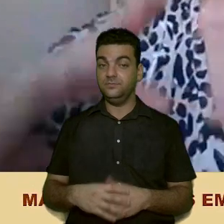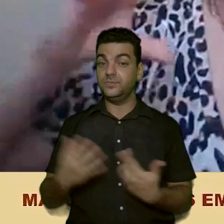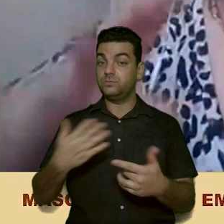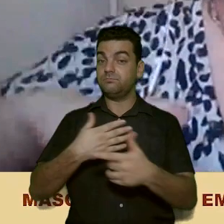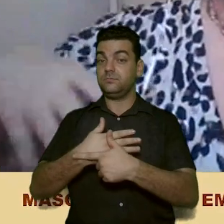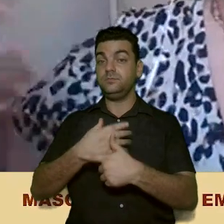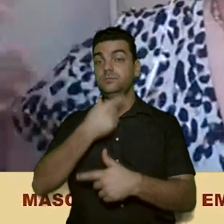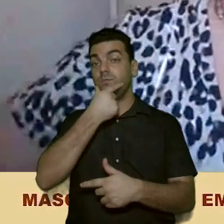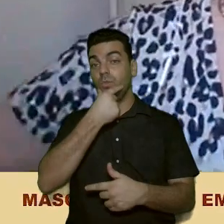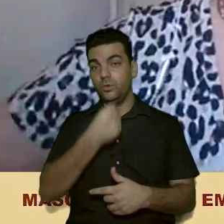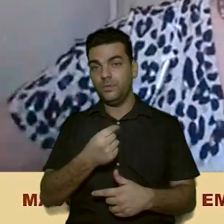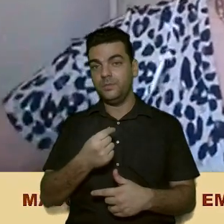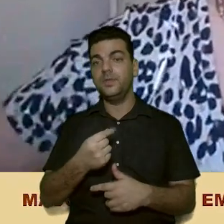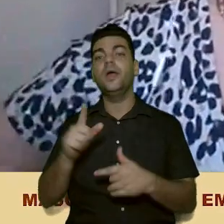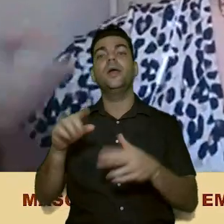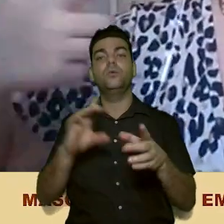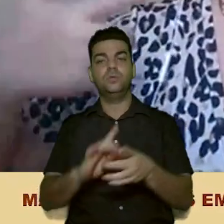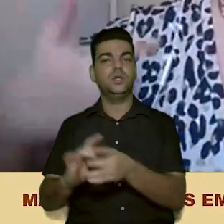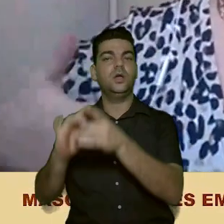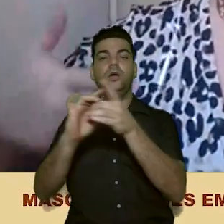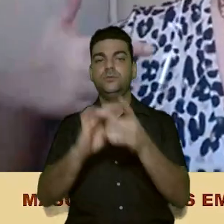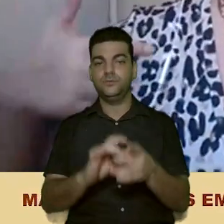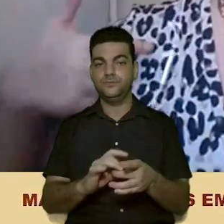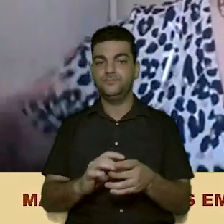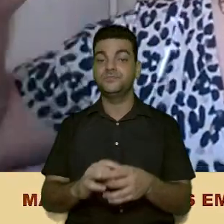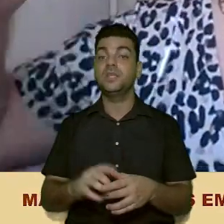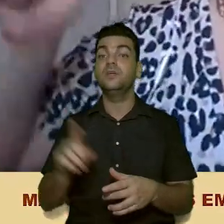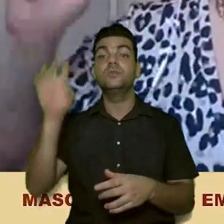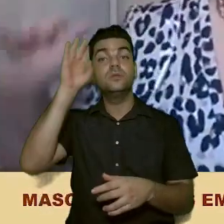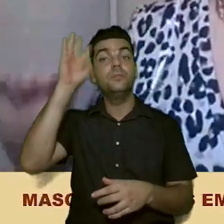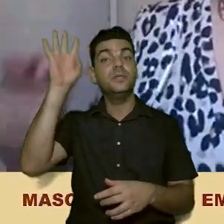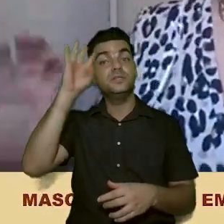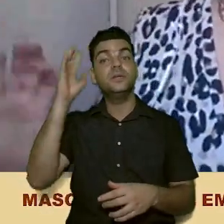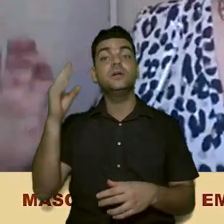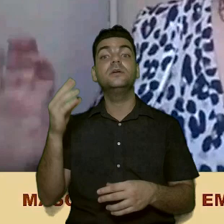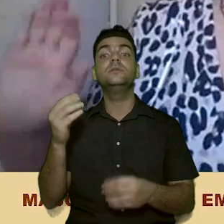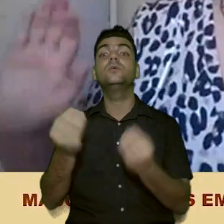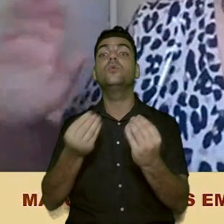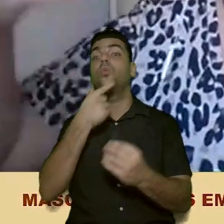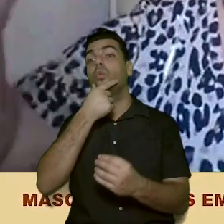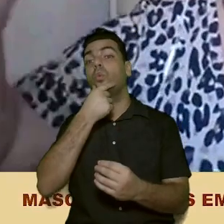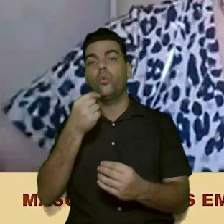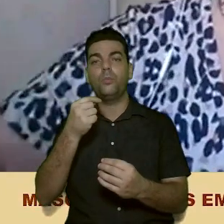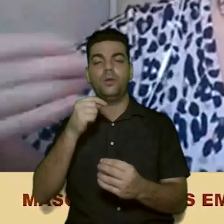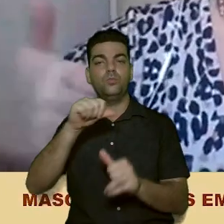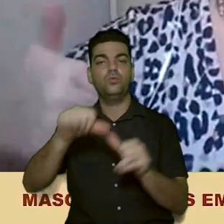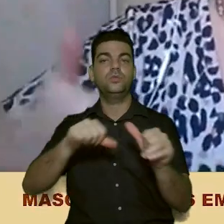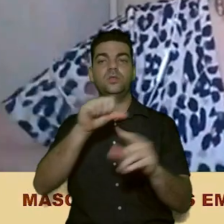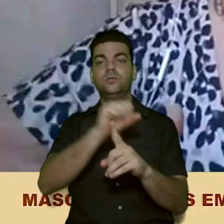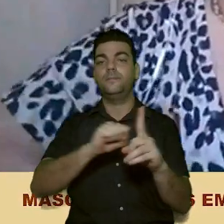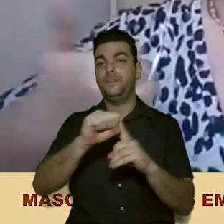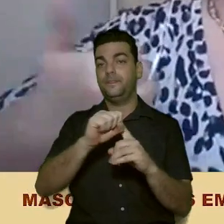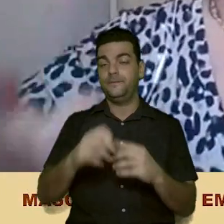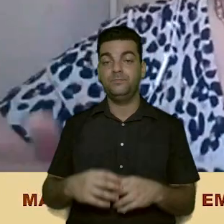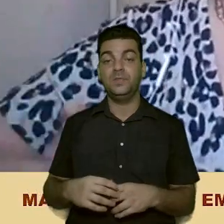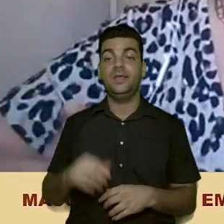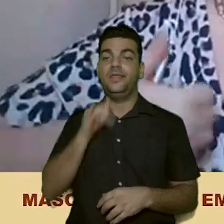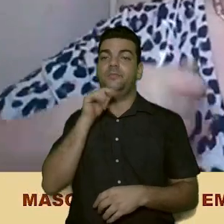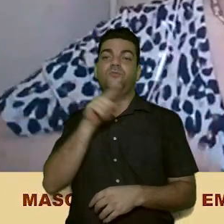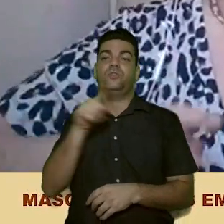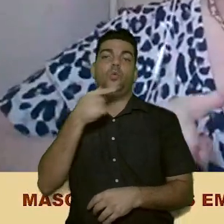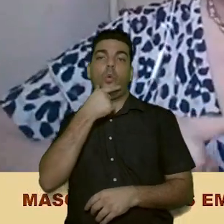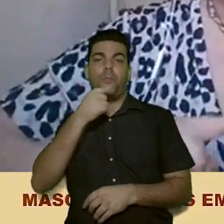papel de aliança e um papel de reflexão dos próprios homens. Não cabe a nenhum homem dizer, por